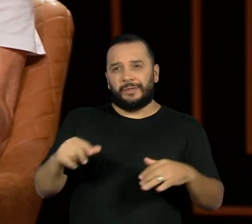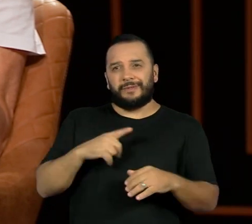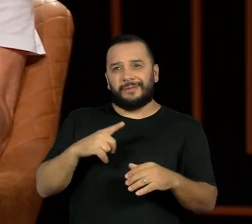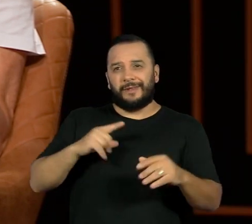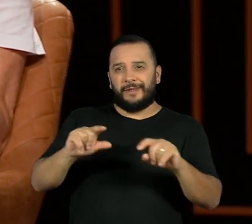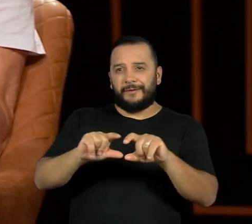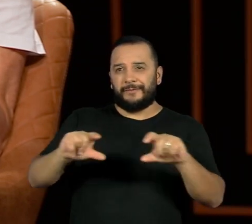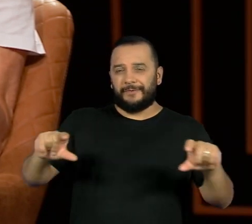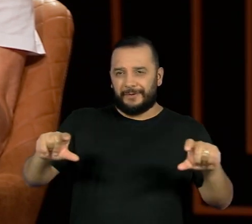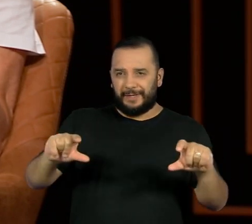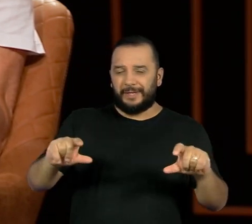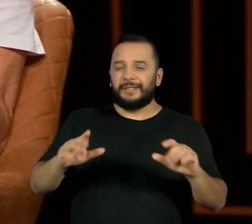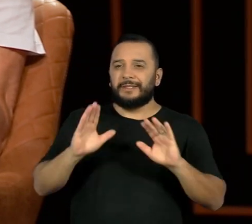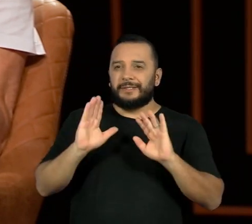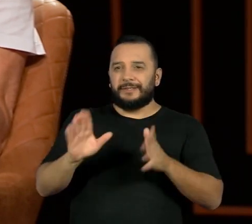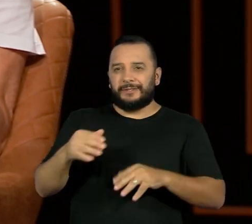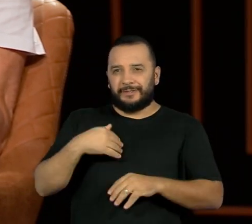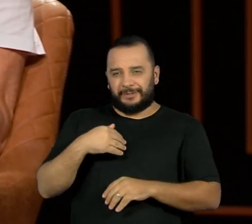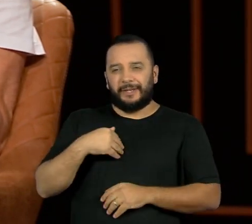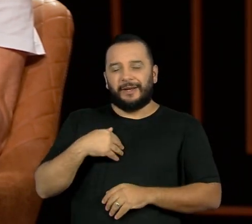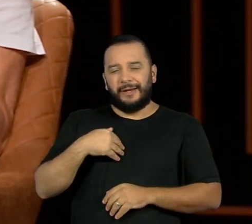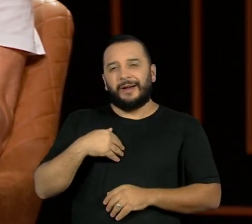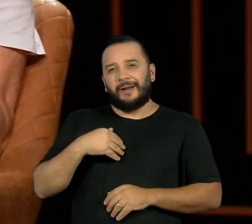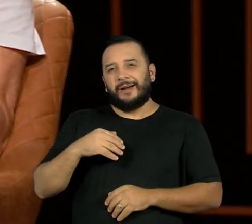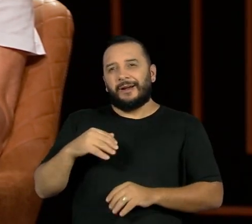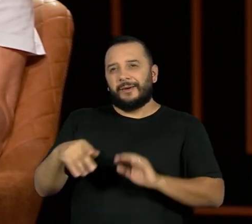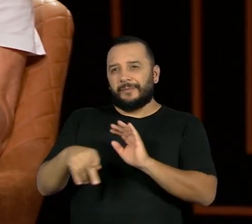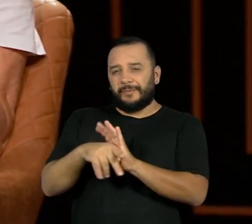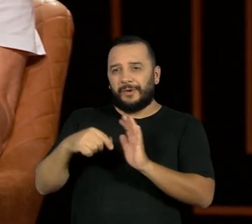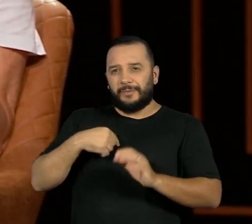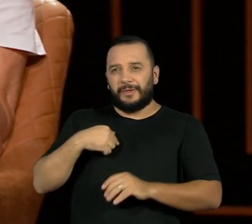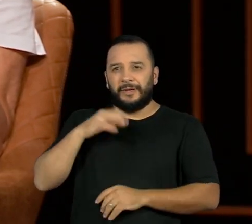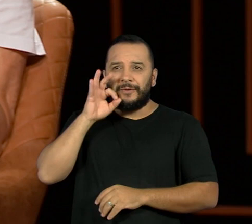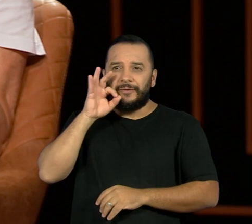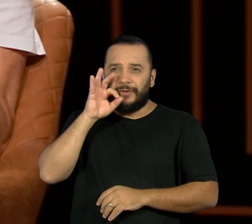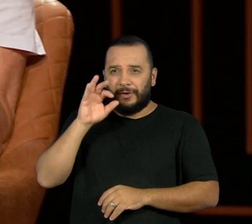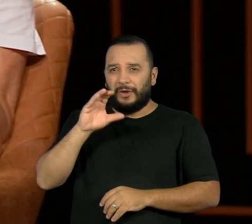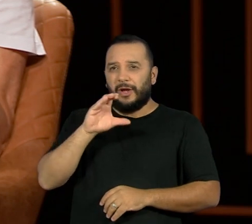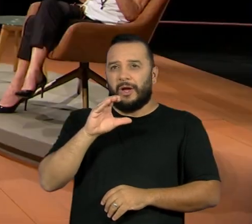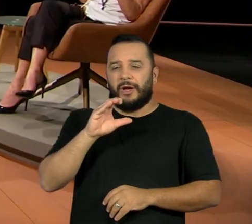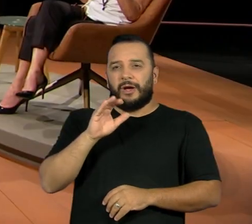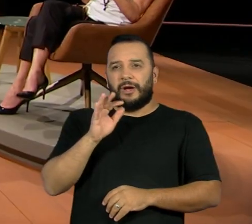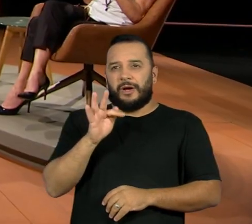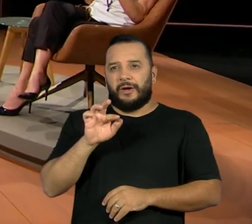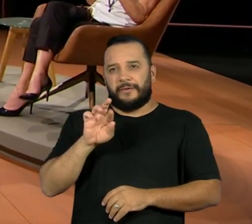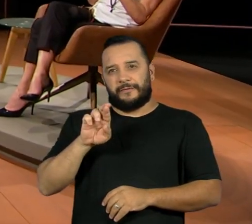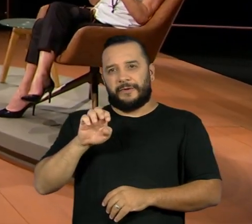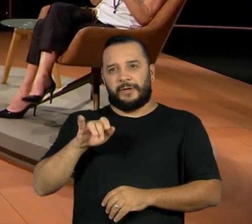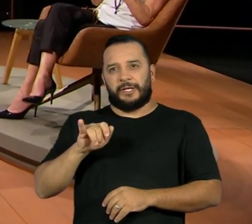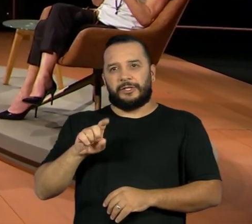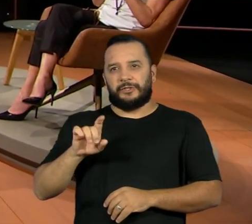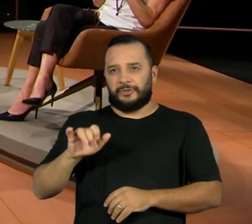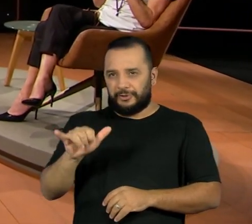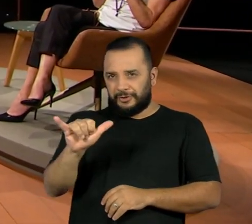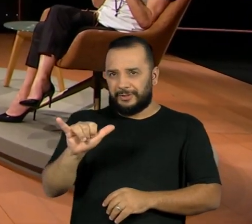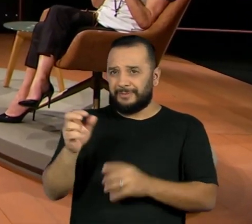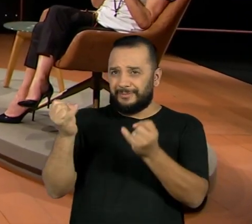do Freud que eu não estava conseguindo escrever mais. Ele diz, percepção e memória não